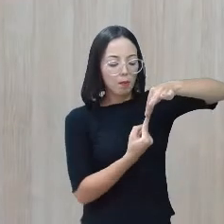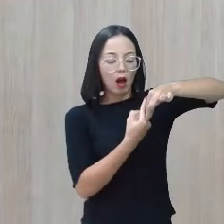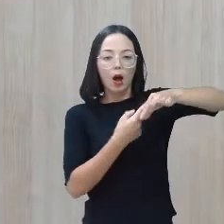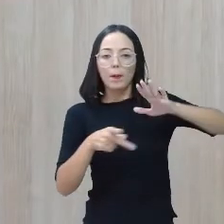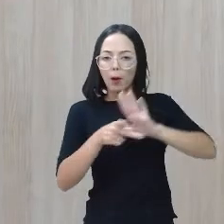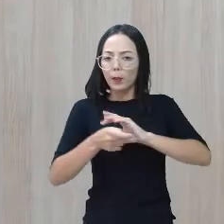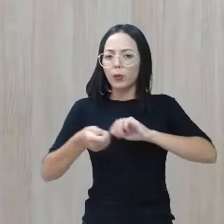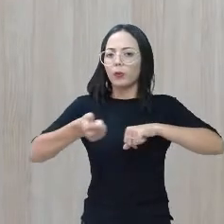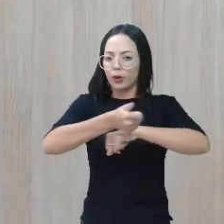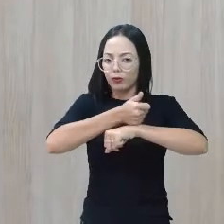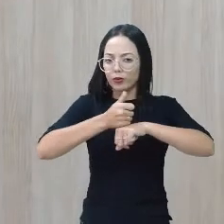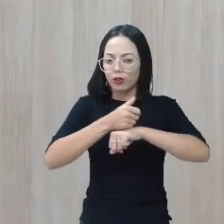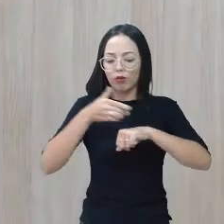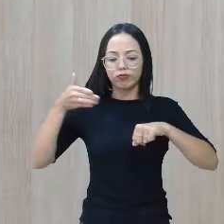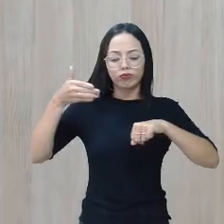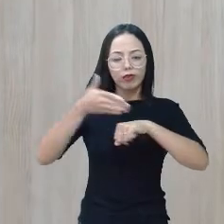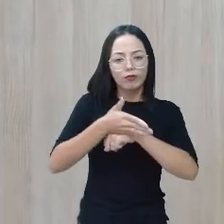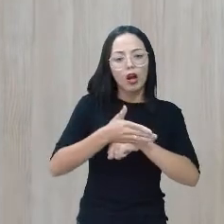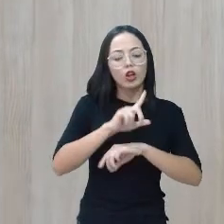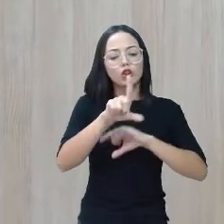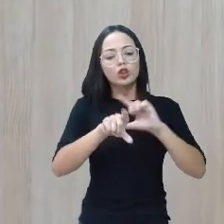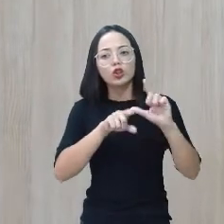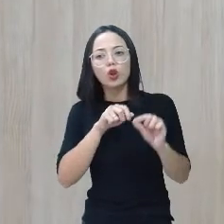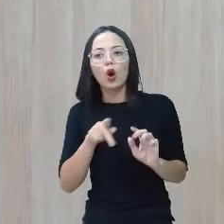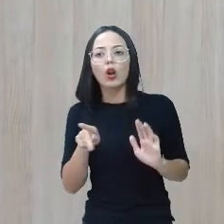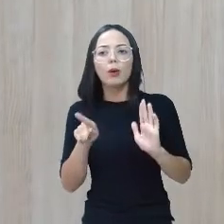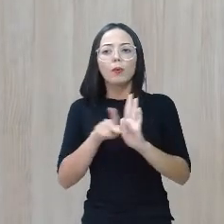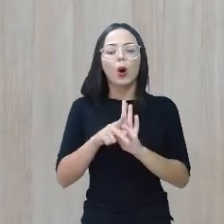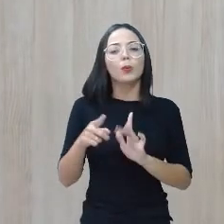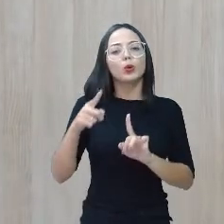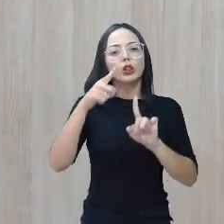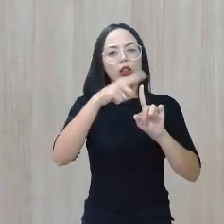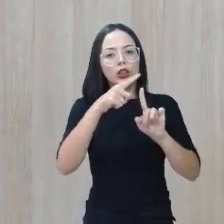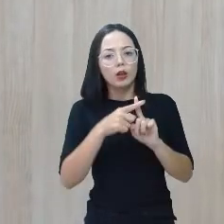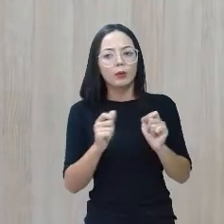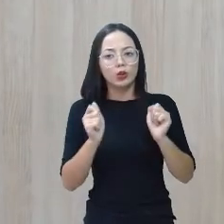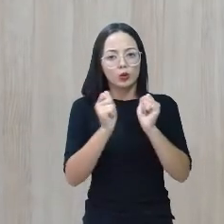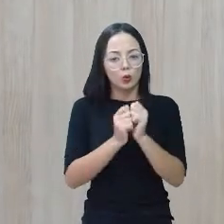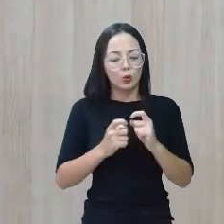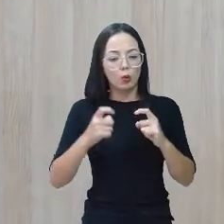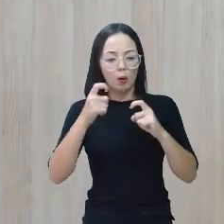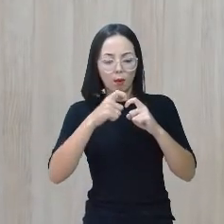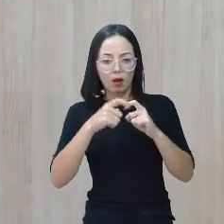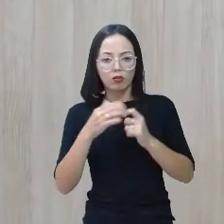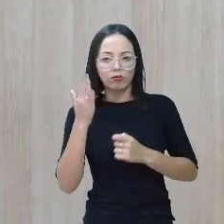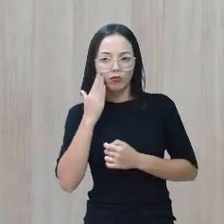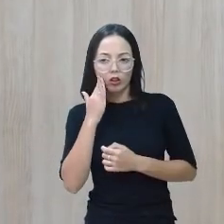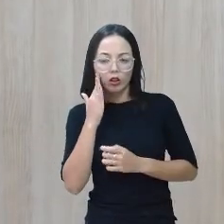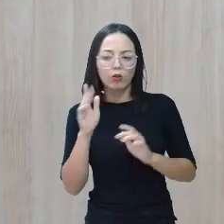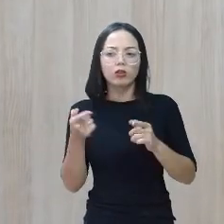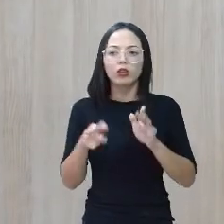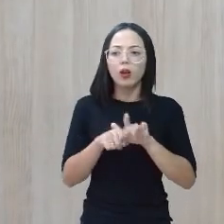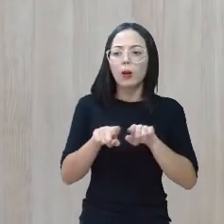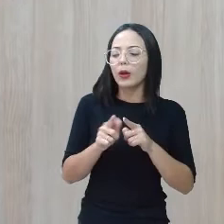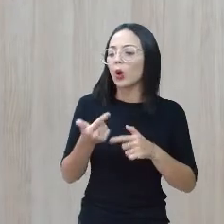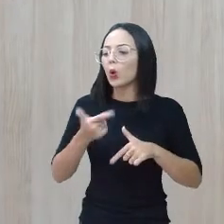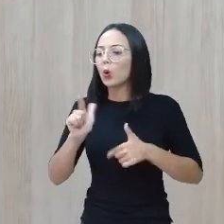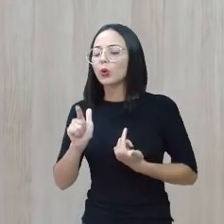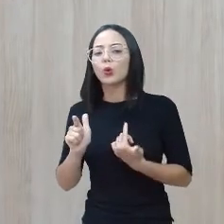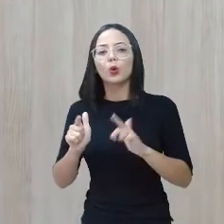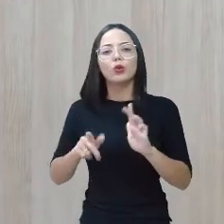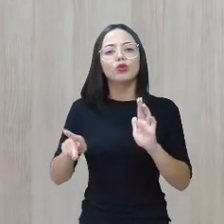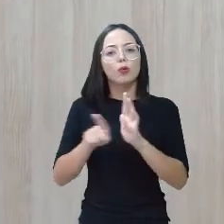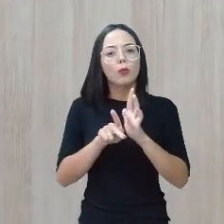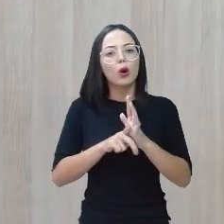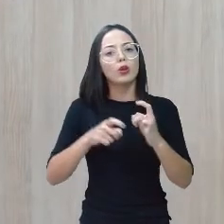O profissional você vai lá, escolhe, não é? Com o médico, o ginecologista, com outros médicos que